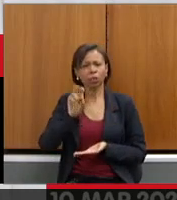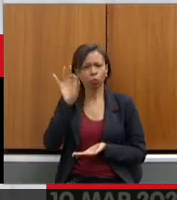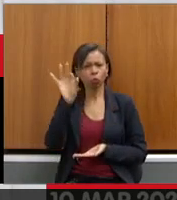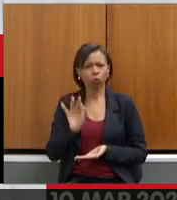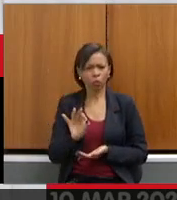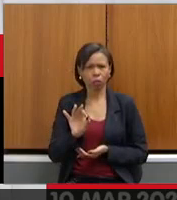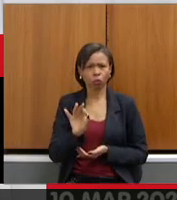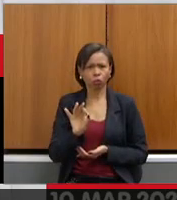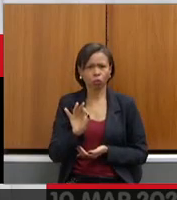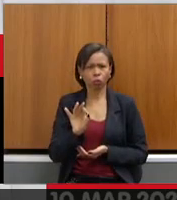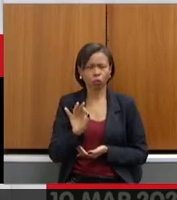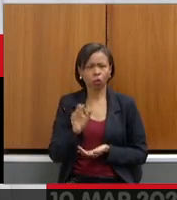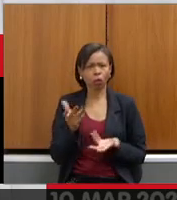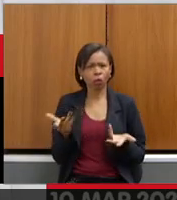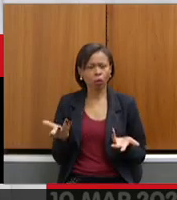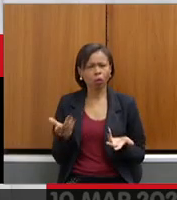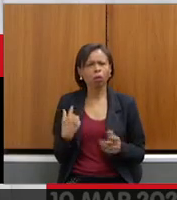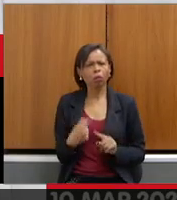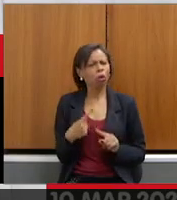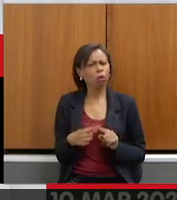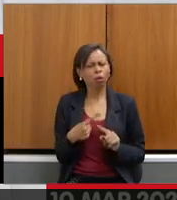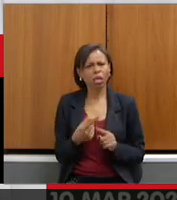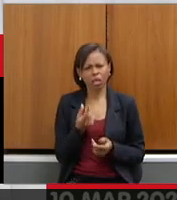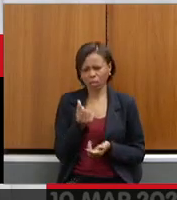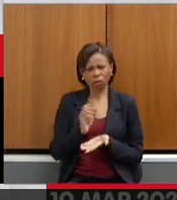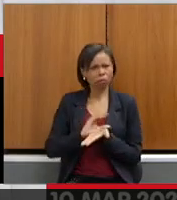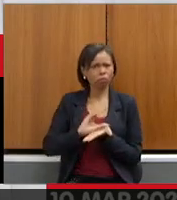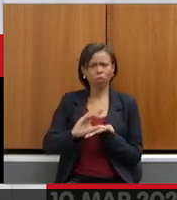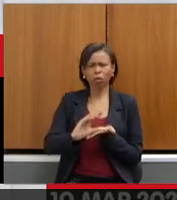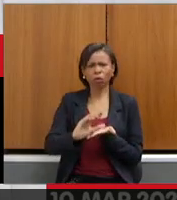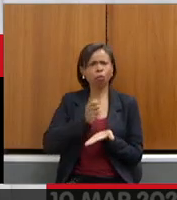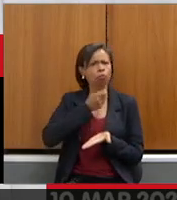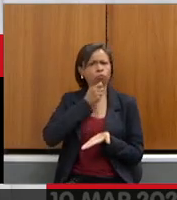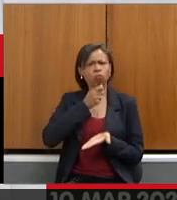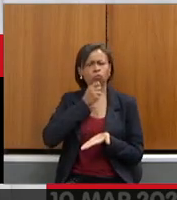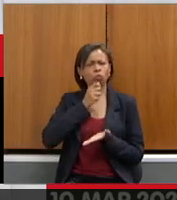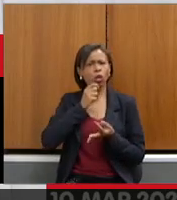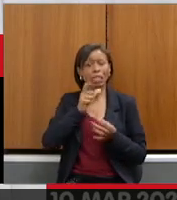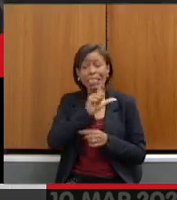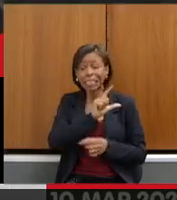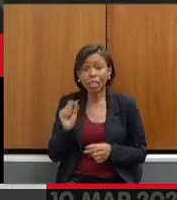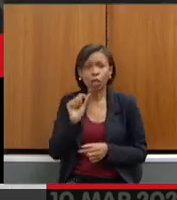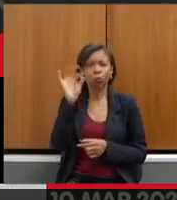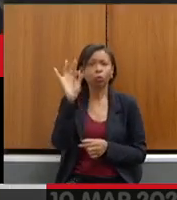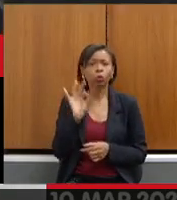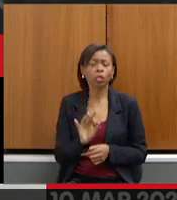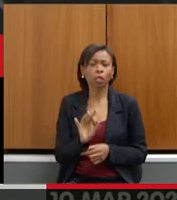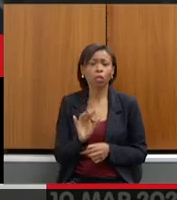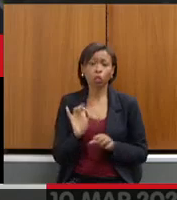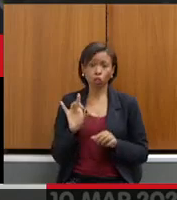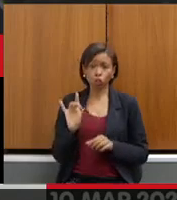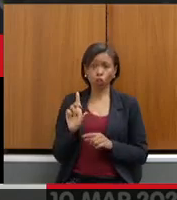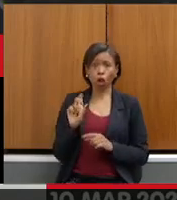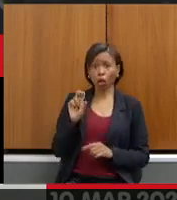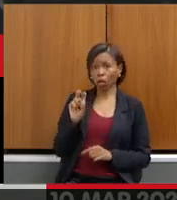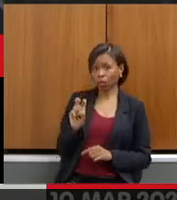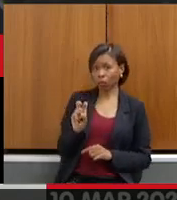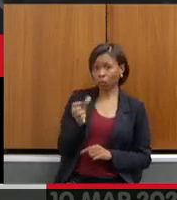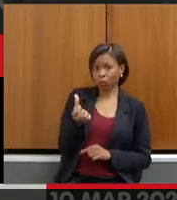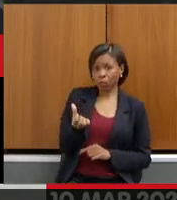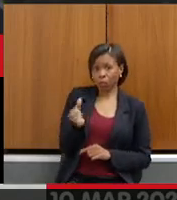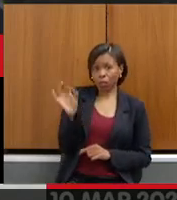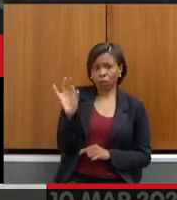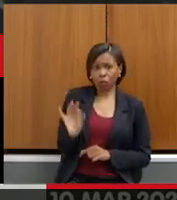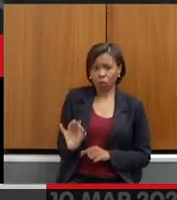por cento do valor o que que esse valor não foi investido em todo com toda sua inteireza e apenas 56 por cento